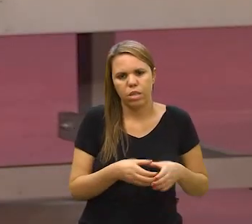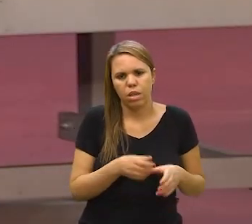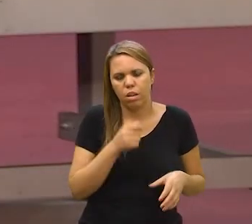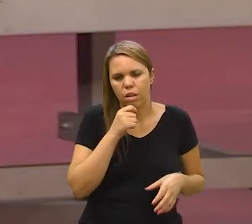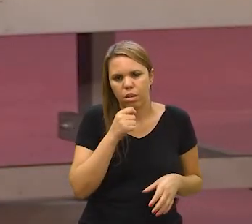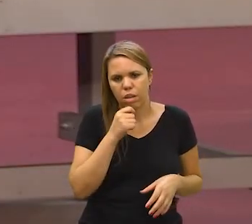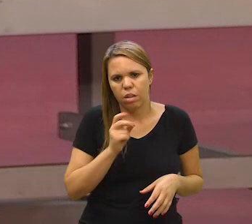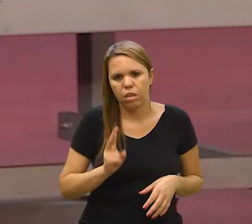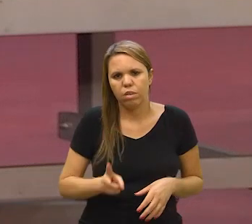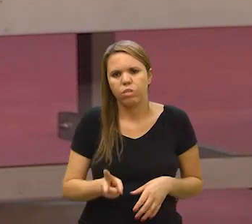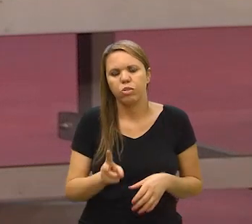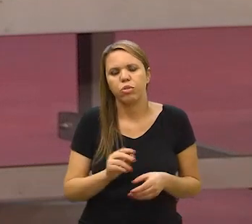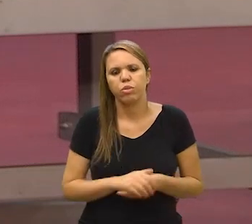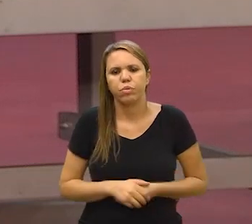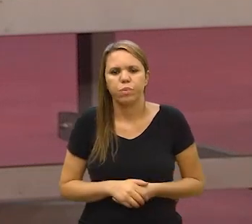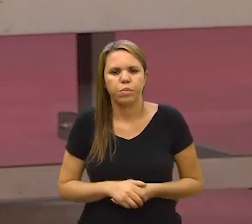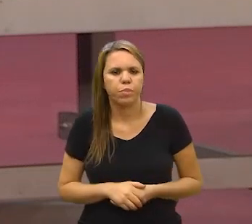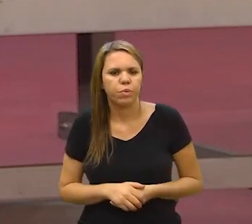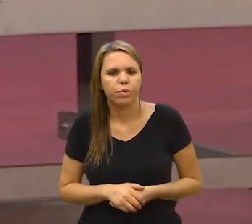que continuariam a ser